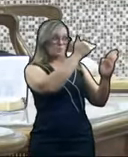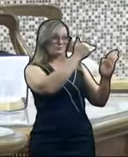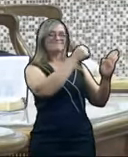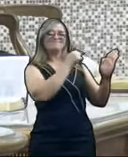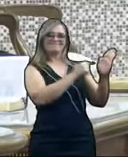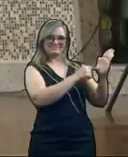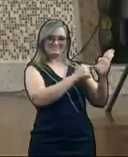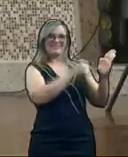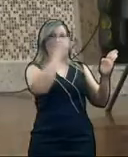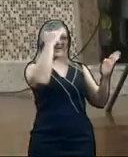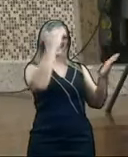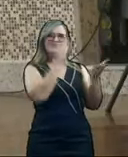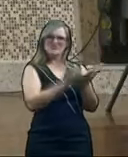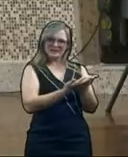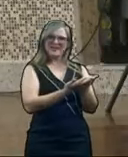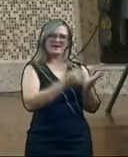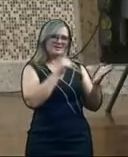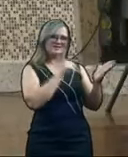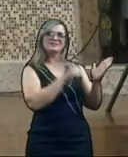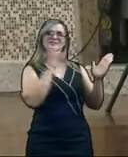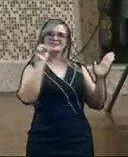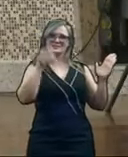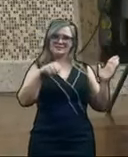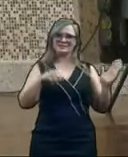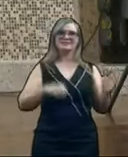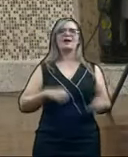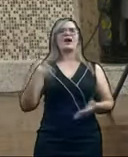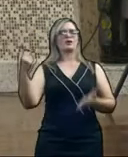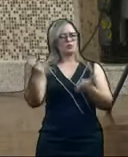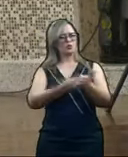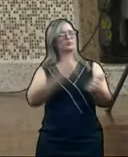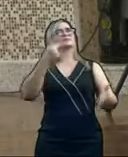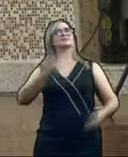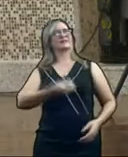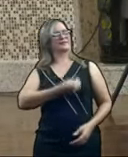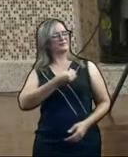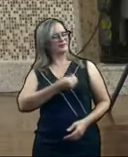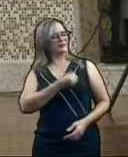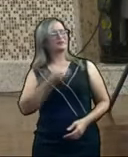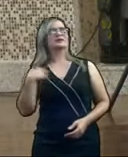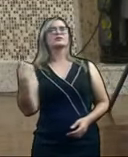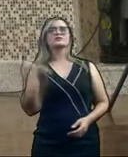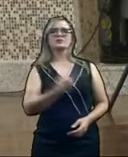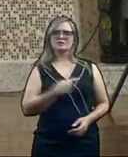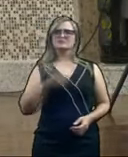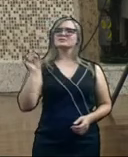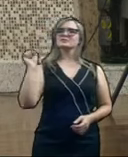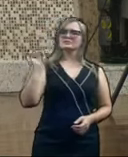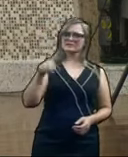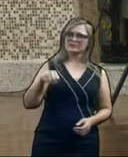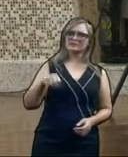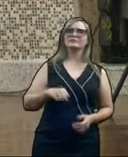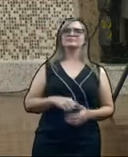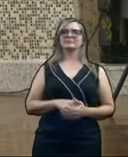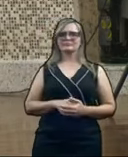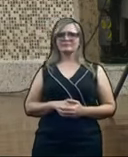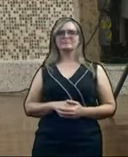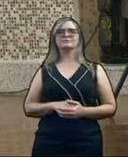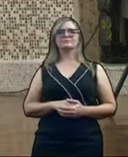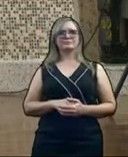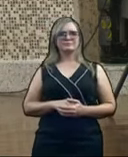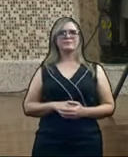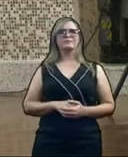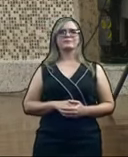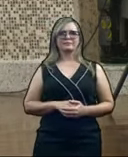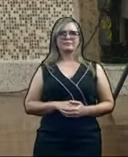experiências capaz de demonstrar a grandeza e o poderio de Deus a nossa vida para cumprir aquilo que ele tem para